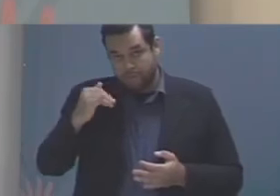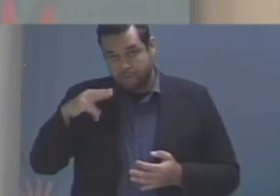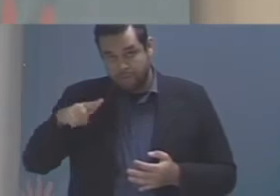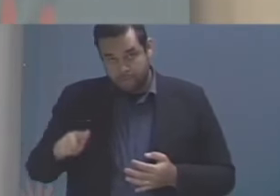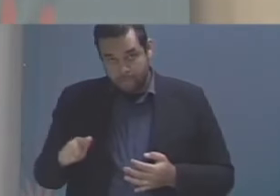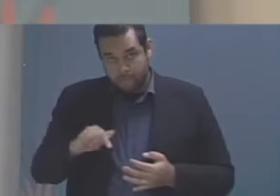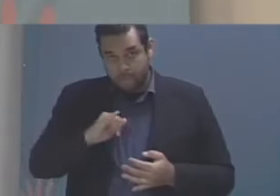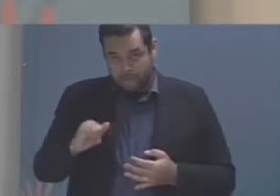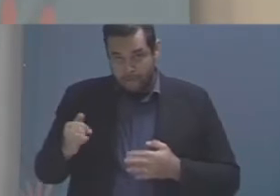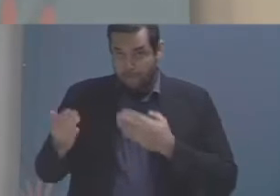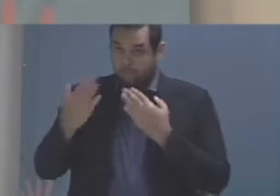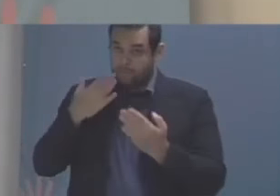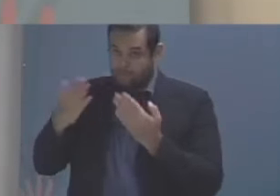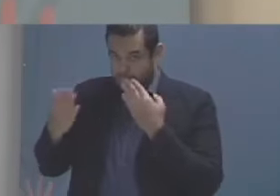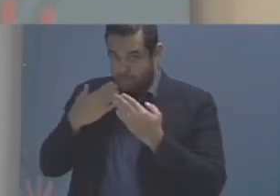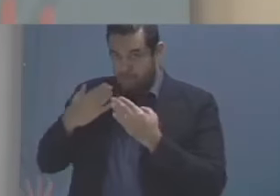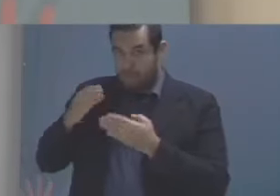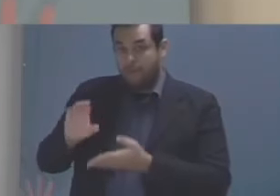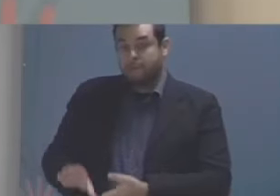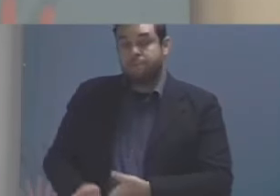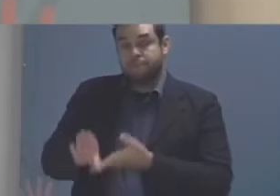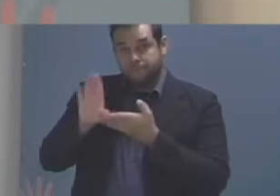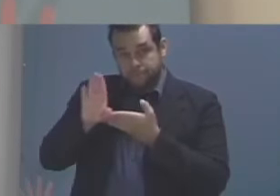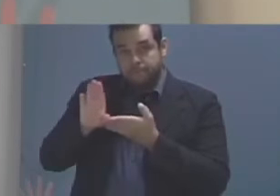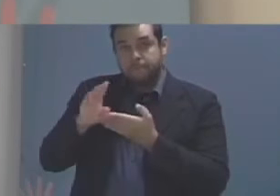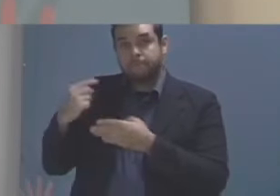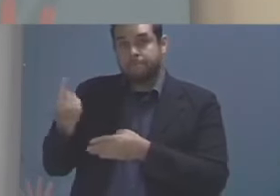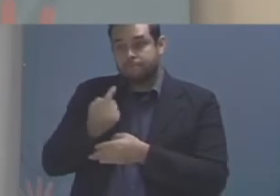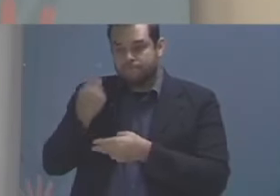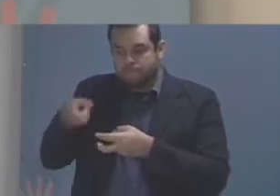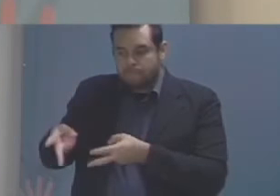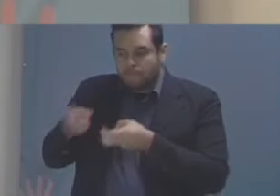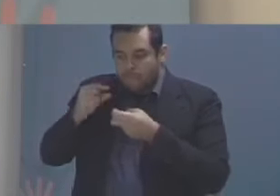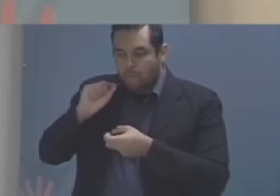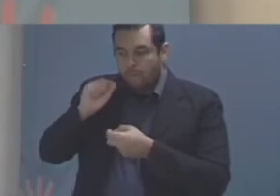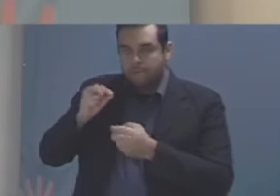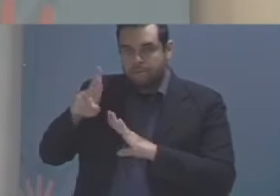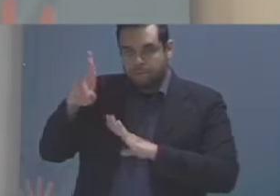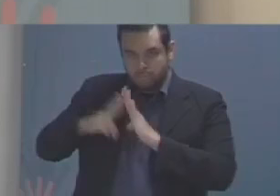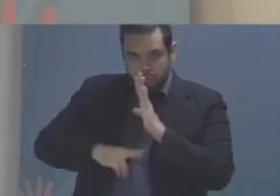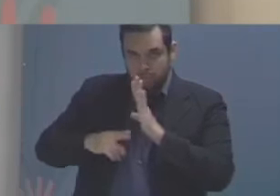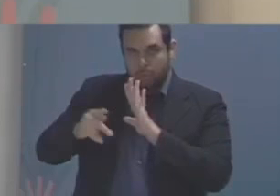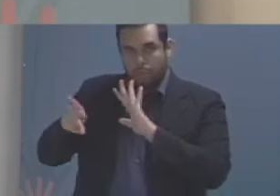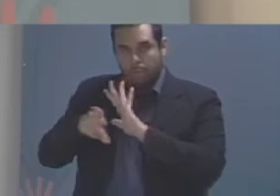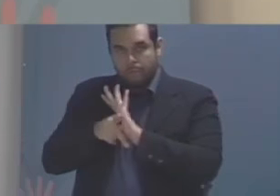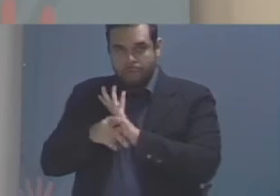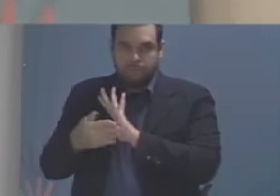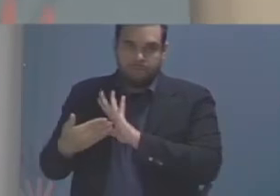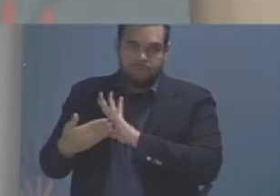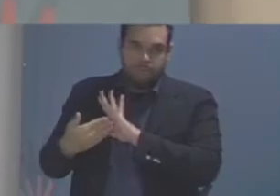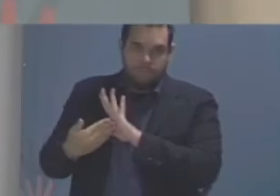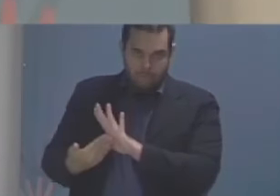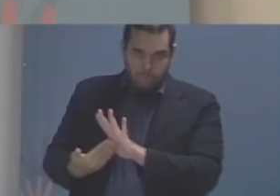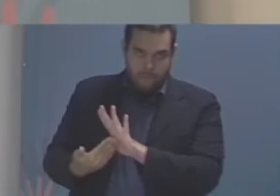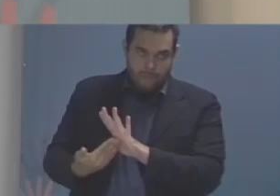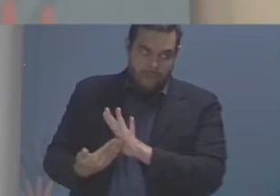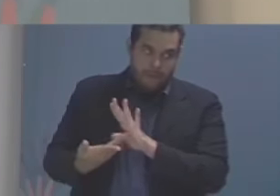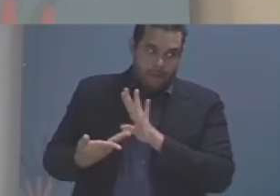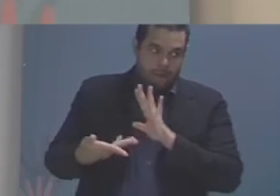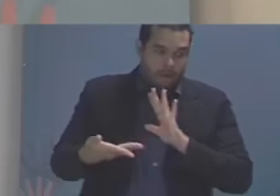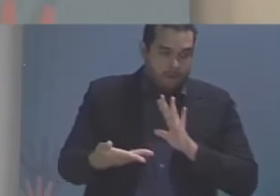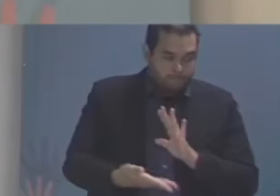forem psicólogos, nós temos que ter o conselho ali presente para que nós tenhamos uma resolução que embase isso. Agora, de uma maneira muito honesta,